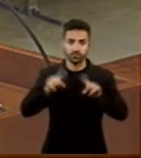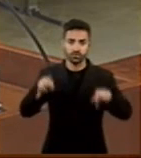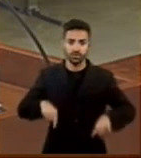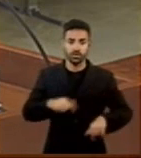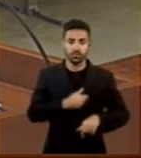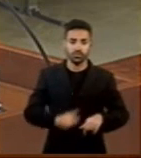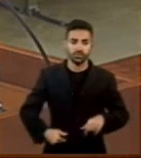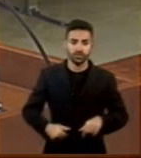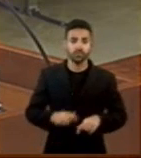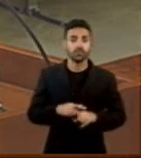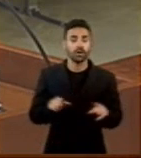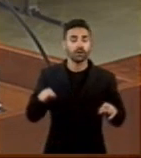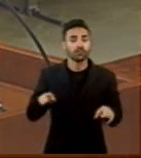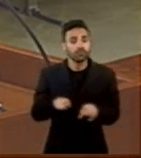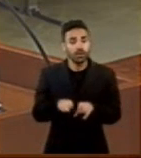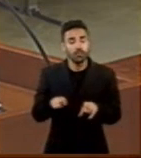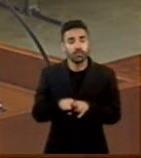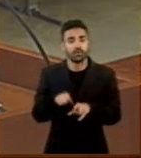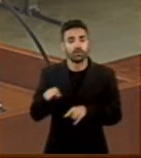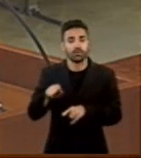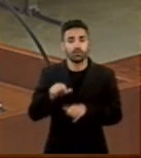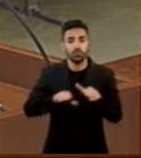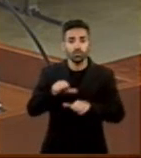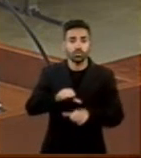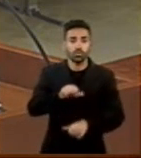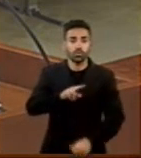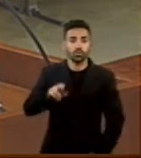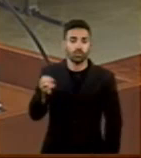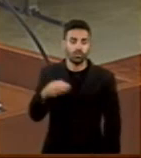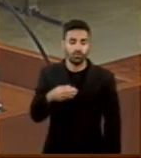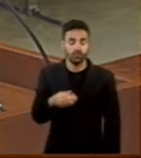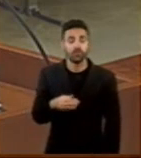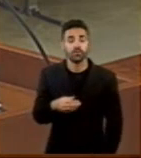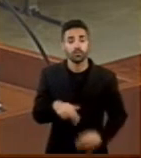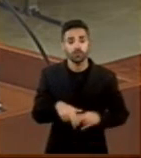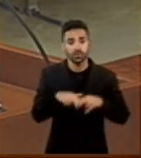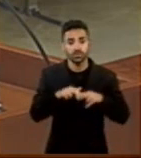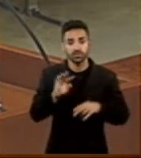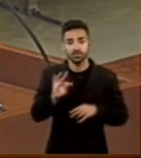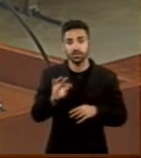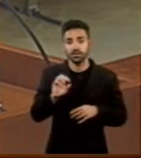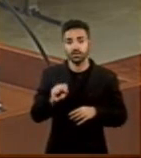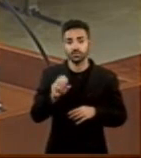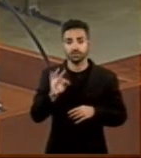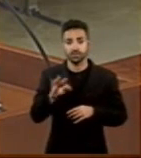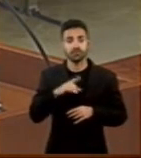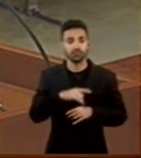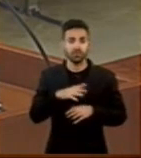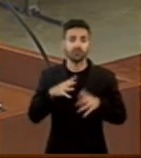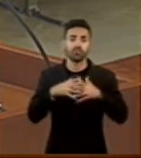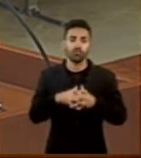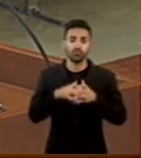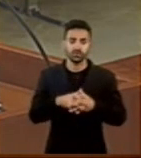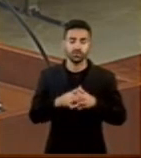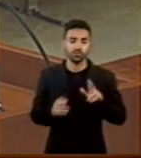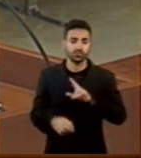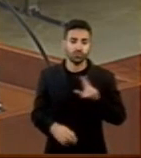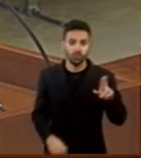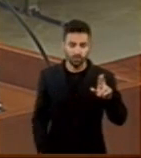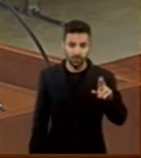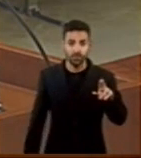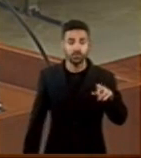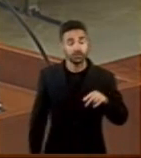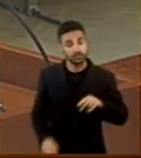do tempo, passou a se chamar também. Então, em muitos casos, eu percebi que, em alguns acordos do TST, houve essa confusão de nomenclatura, que talvez tenha sido